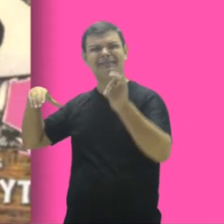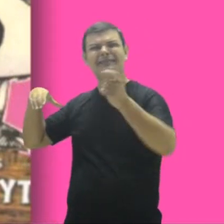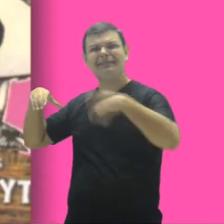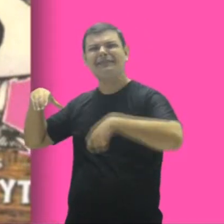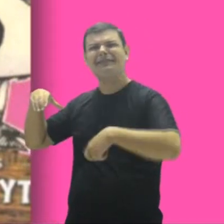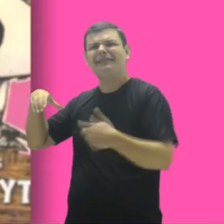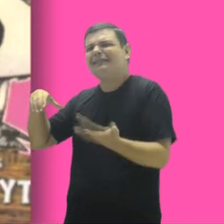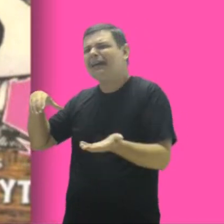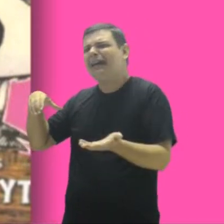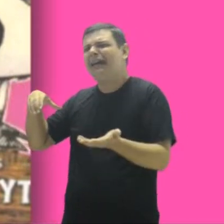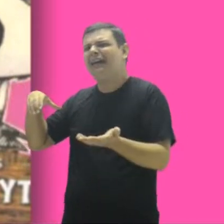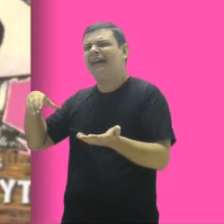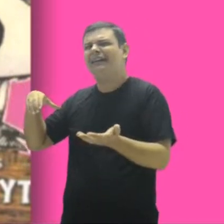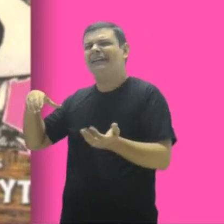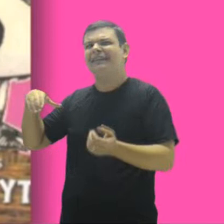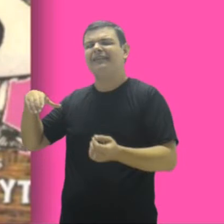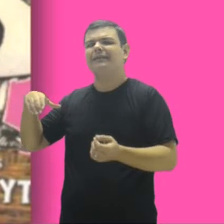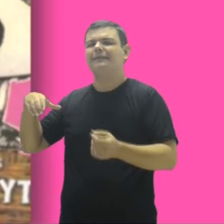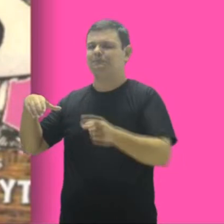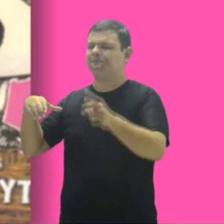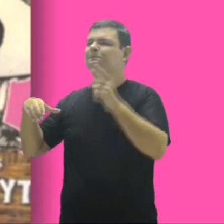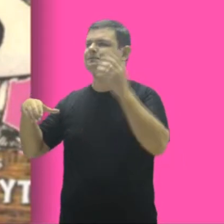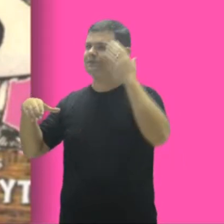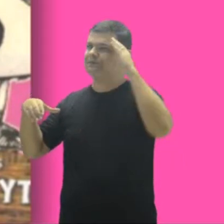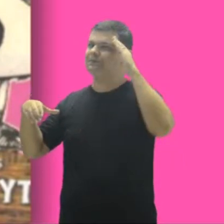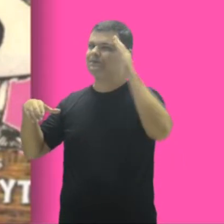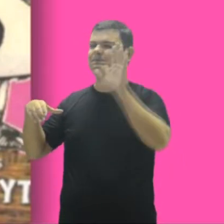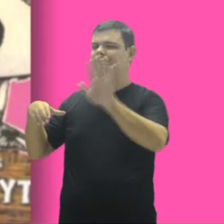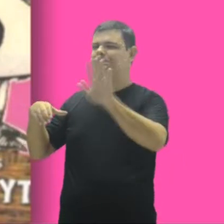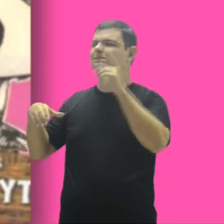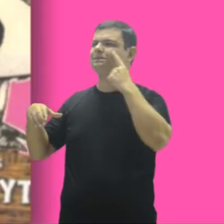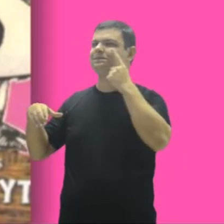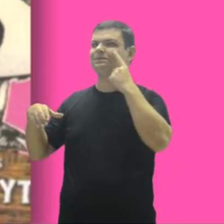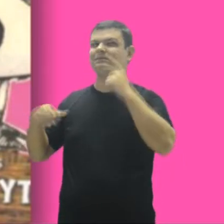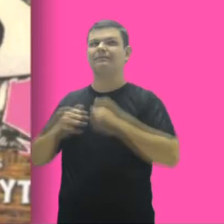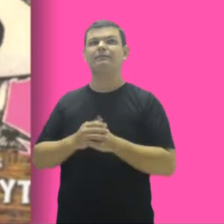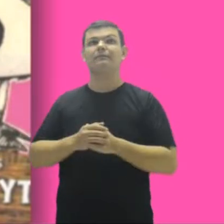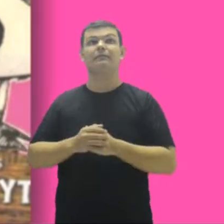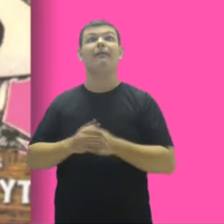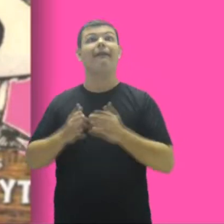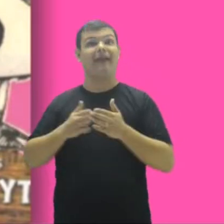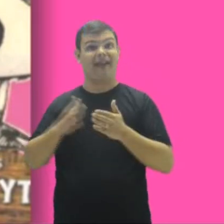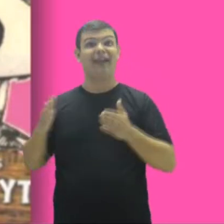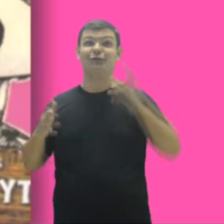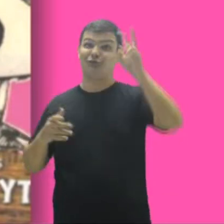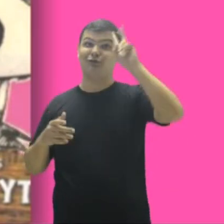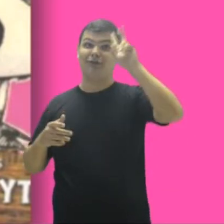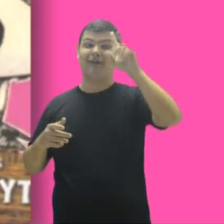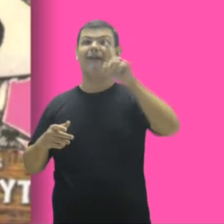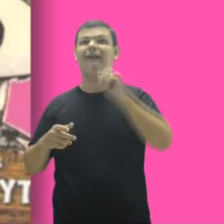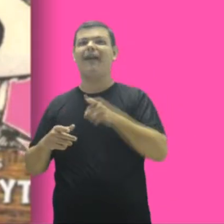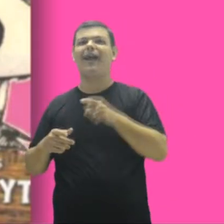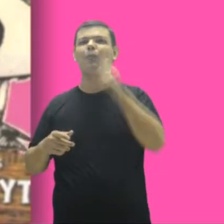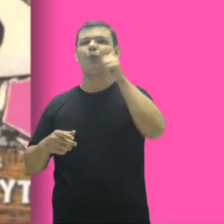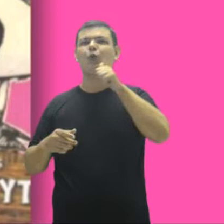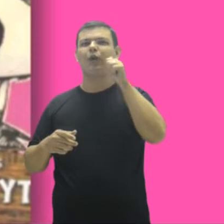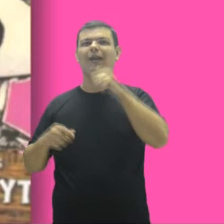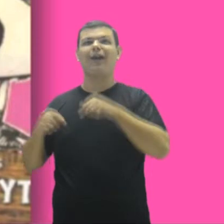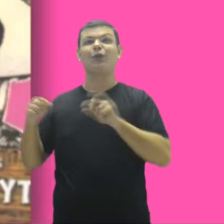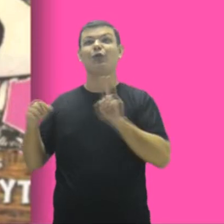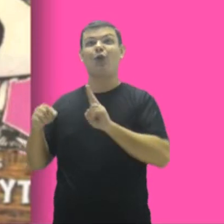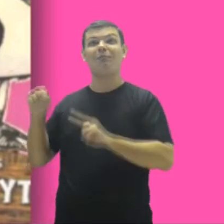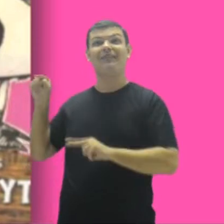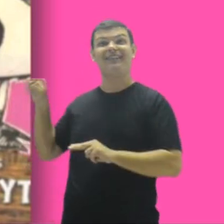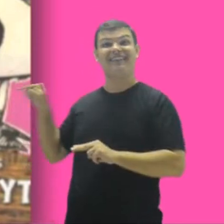possível? Vamos entender a história? Essa história, ela é da autora Andy